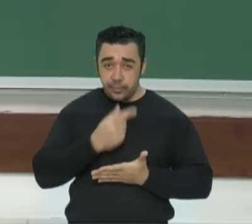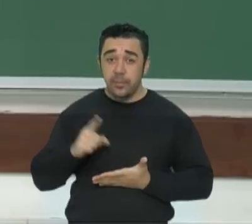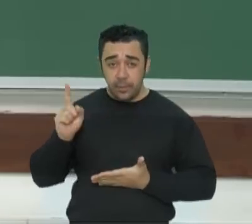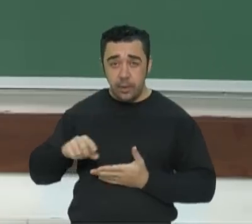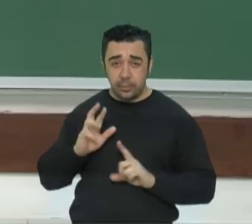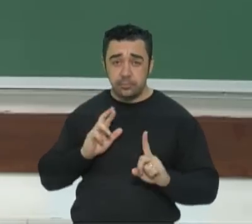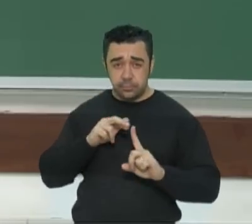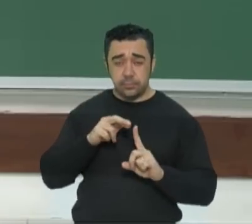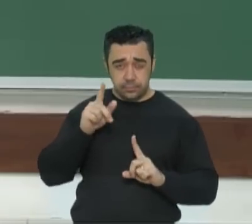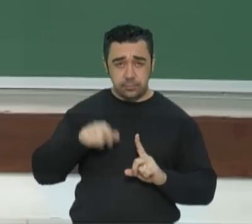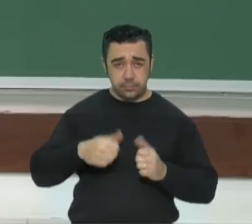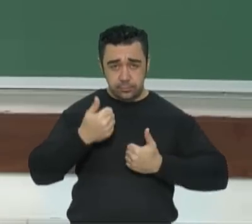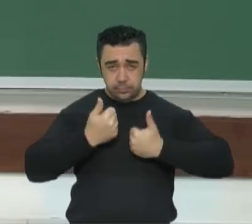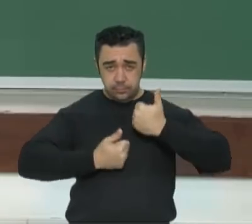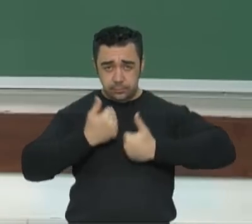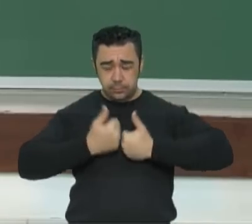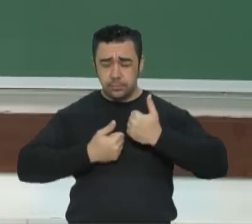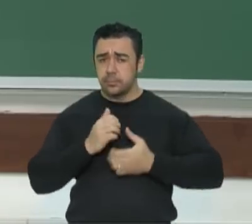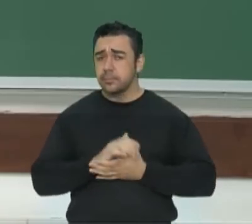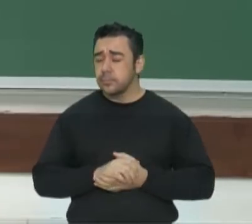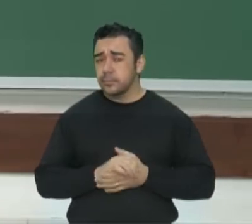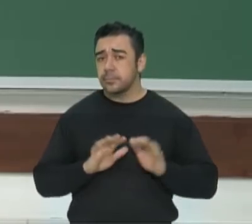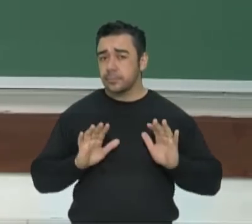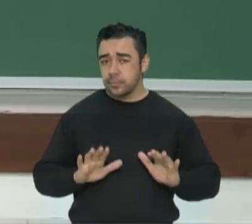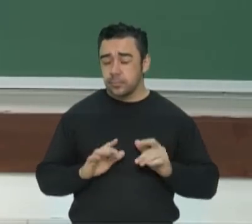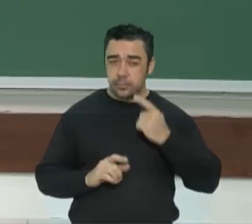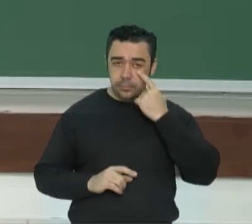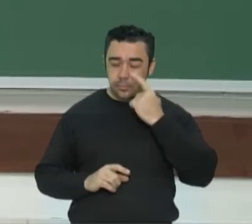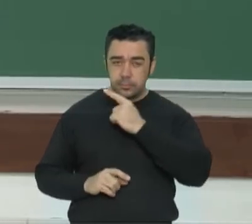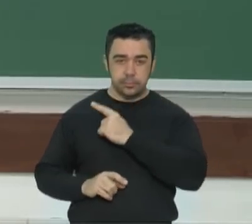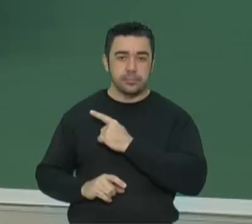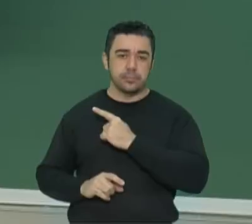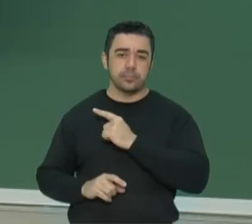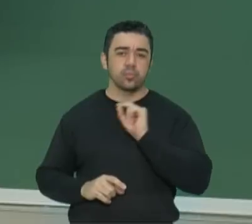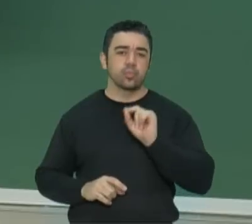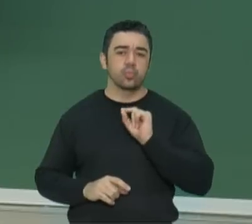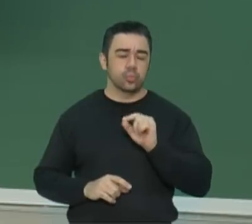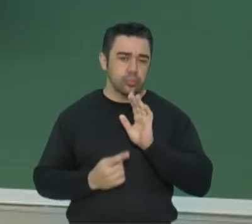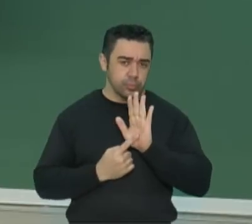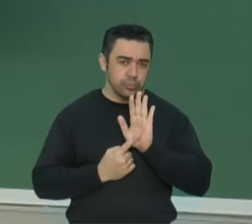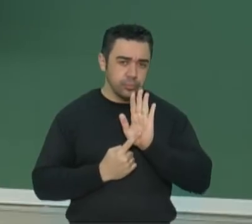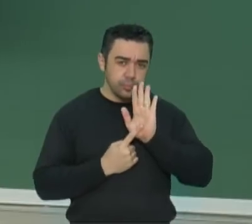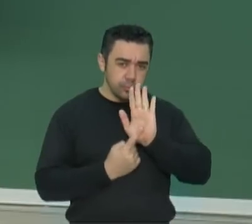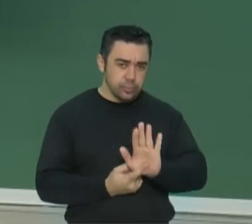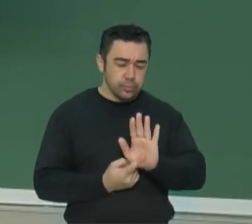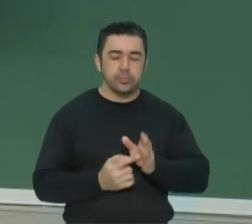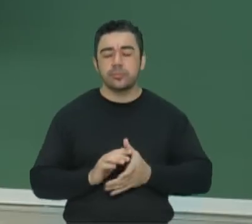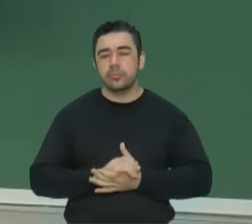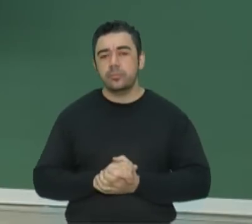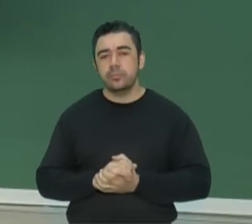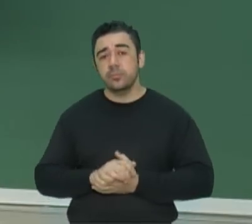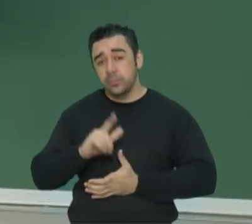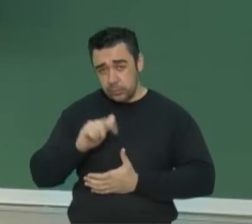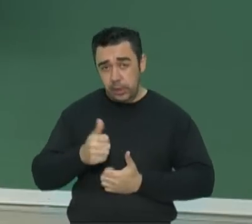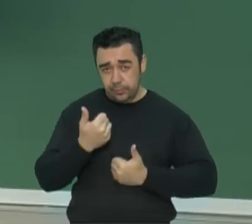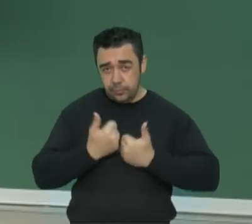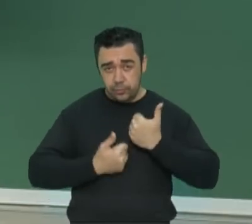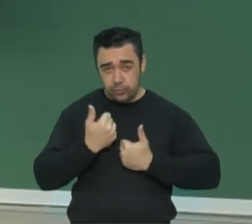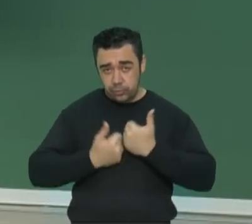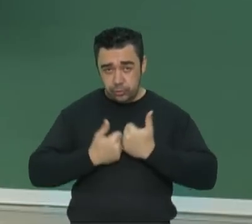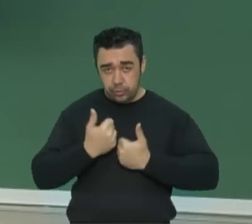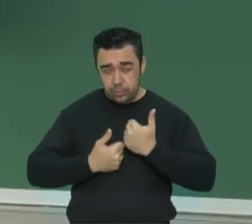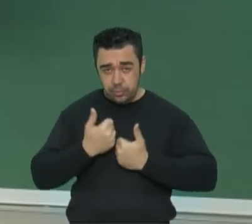jogo de futebol. Então, o que a charge está representando? É um jogo de futebol, ou